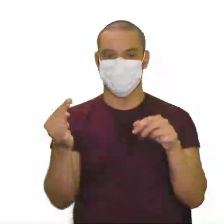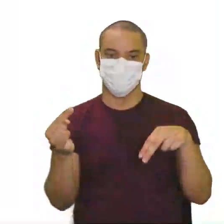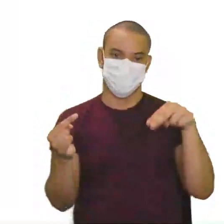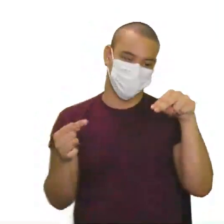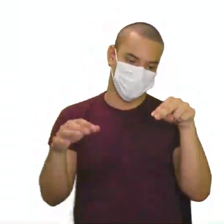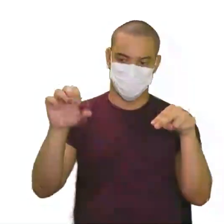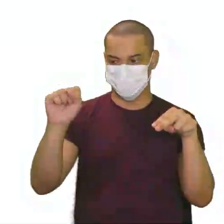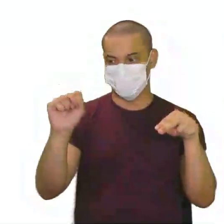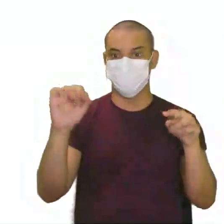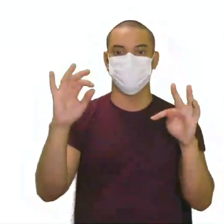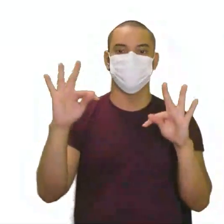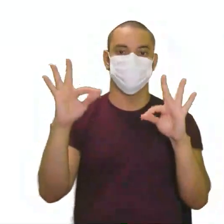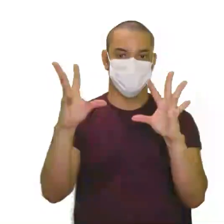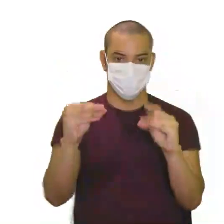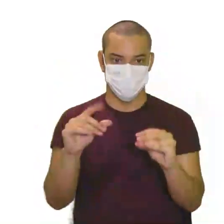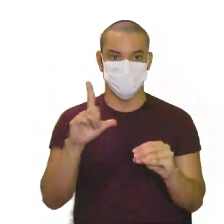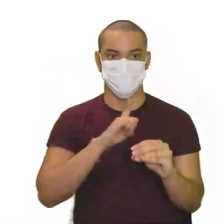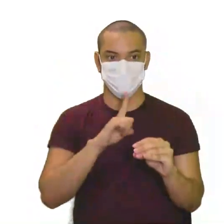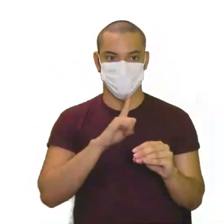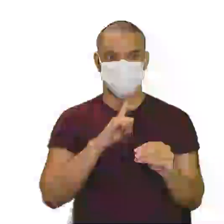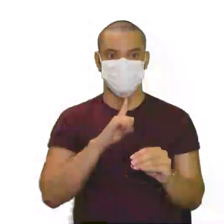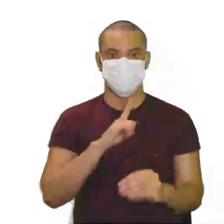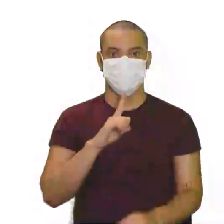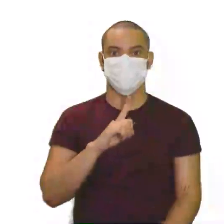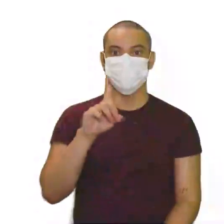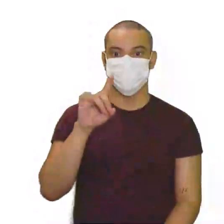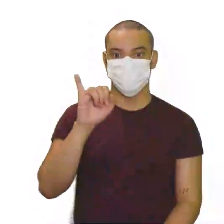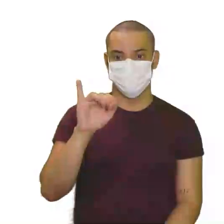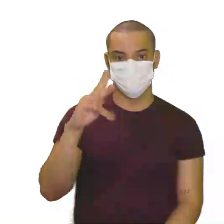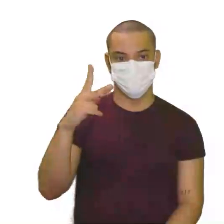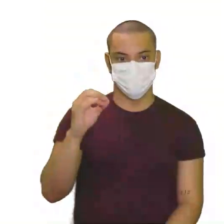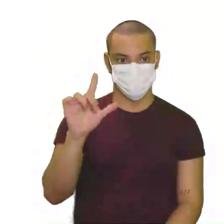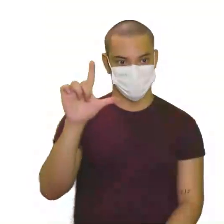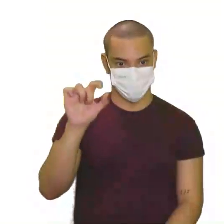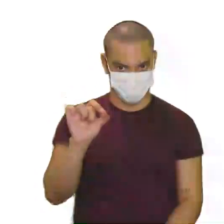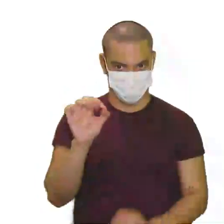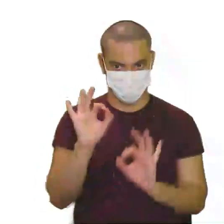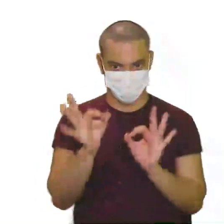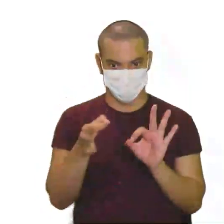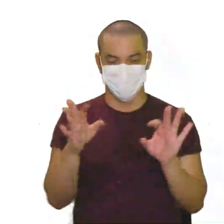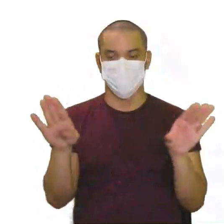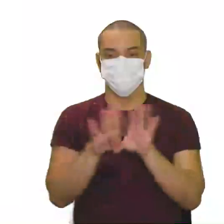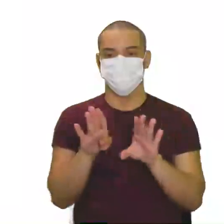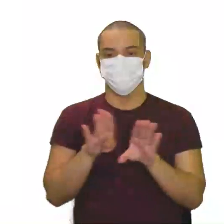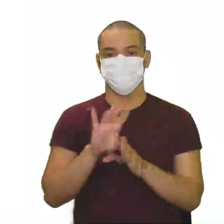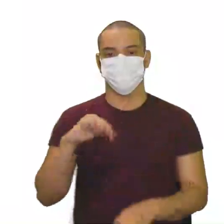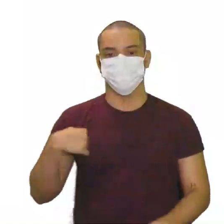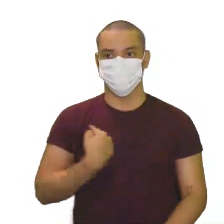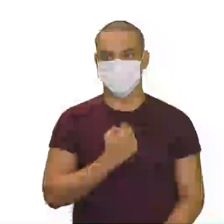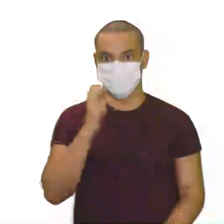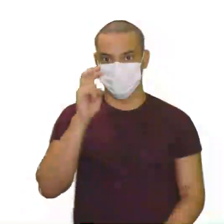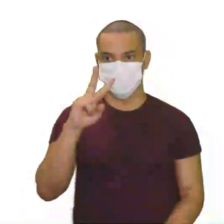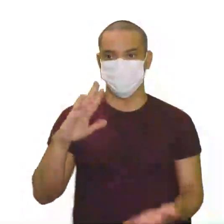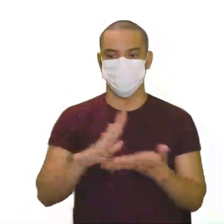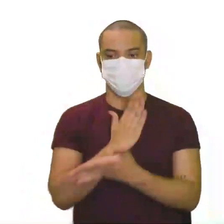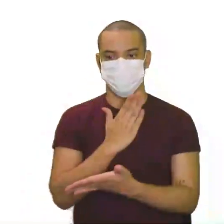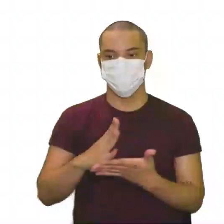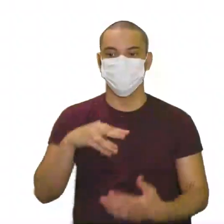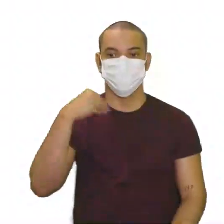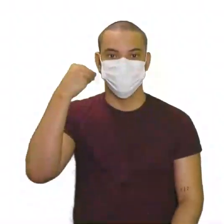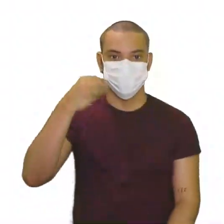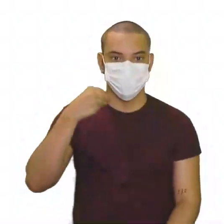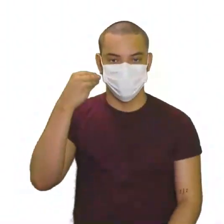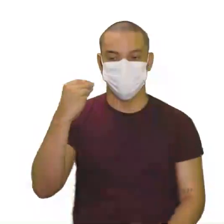todo ímã ele é um dipolo magnético e nós vimos que em algumas experiências